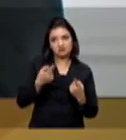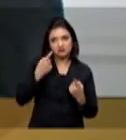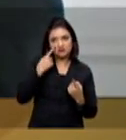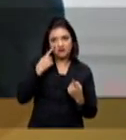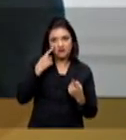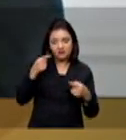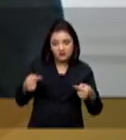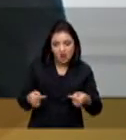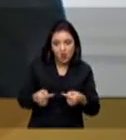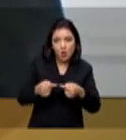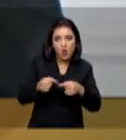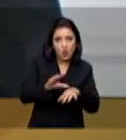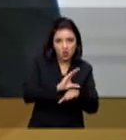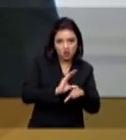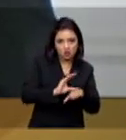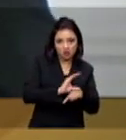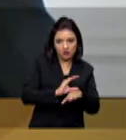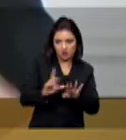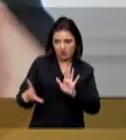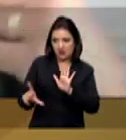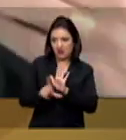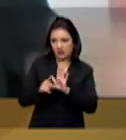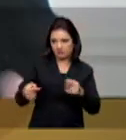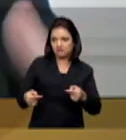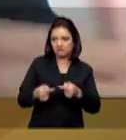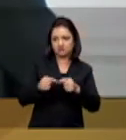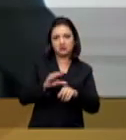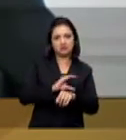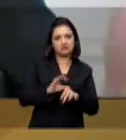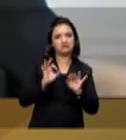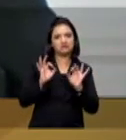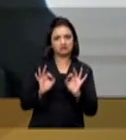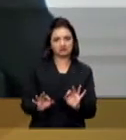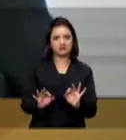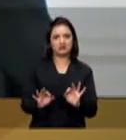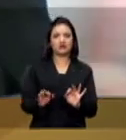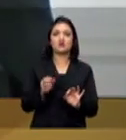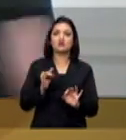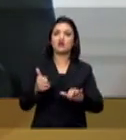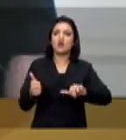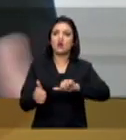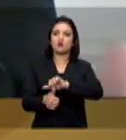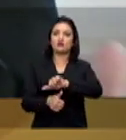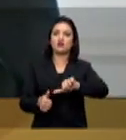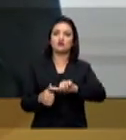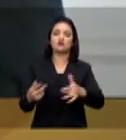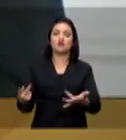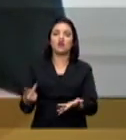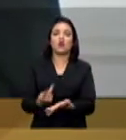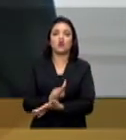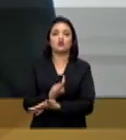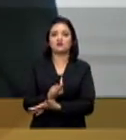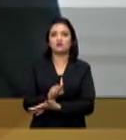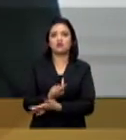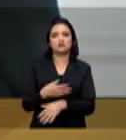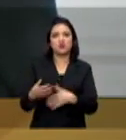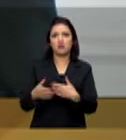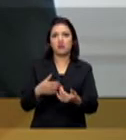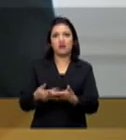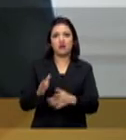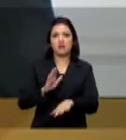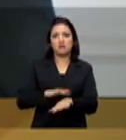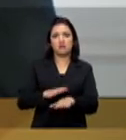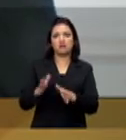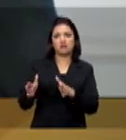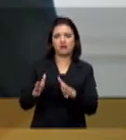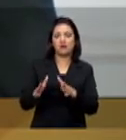lei, ou seja, pela constitucionalidade da alteração realizada, independentemente do período de